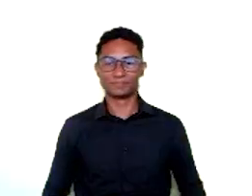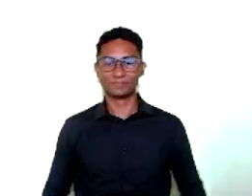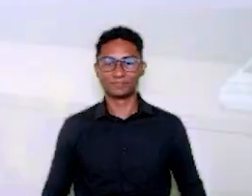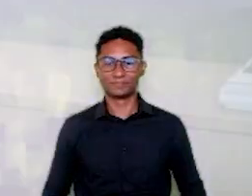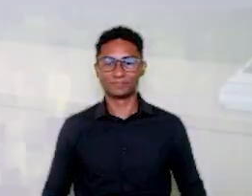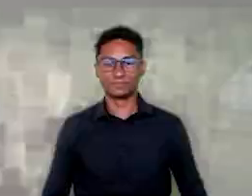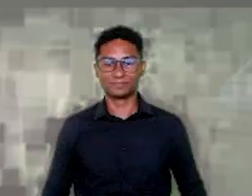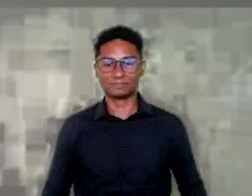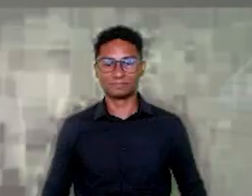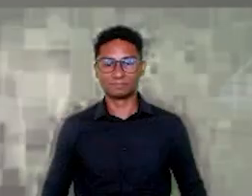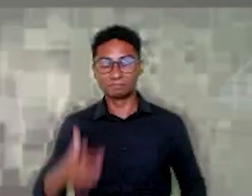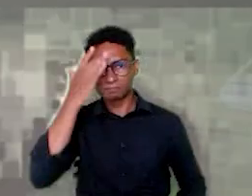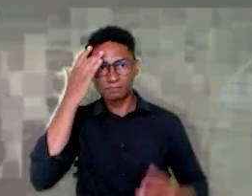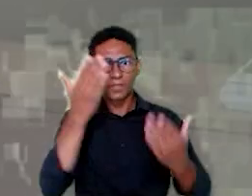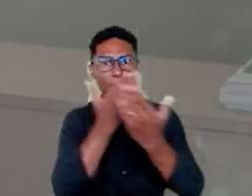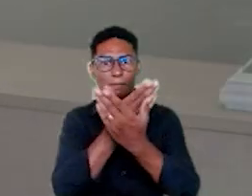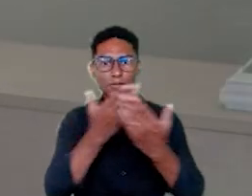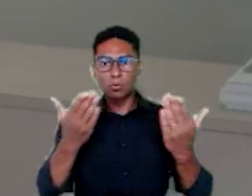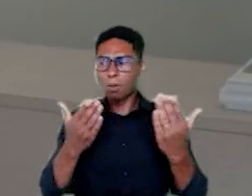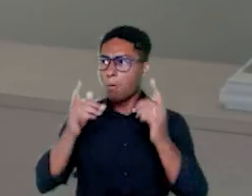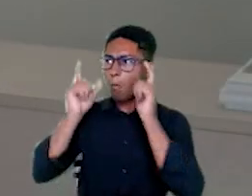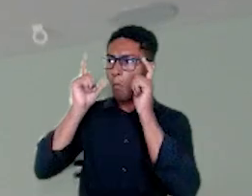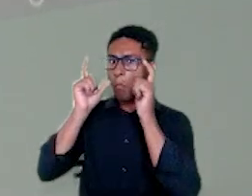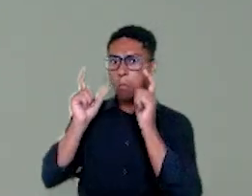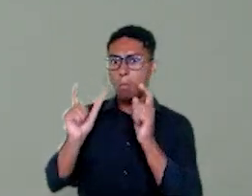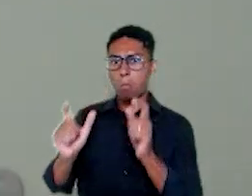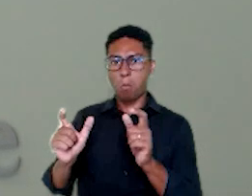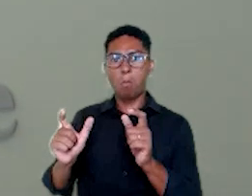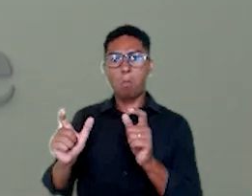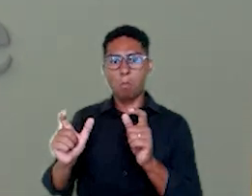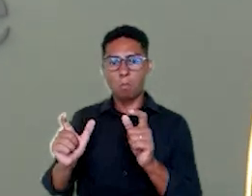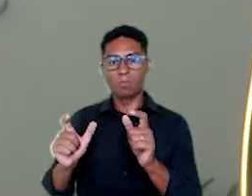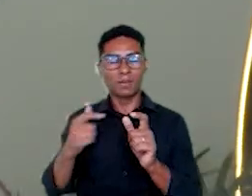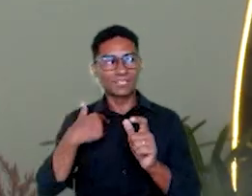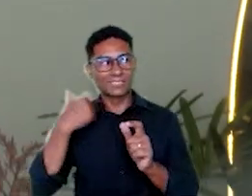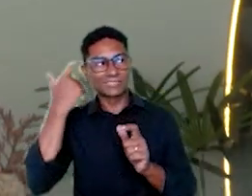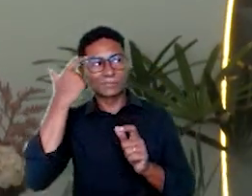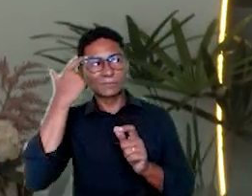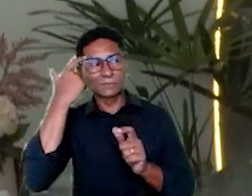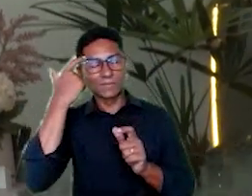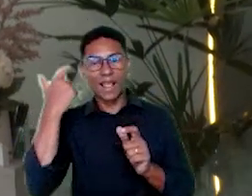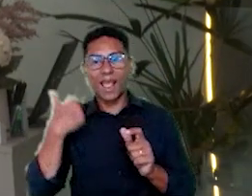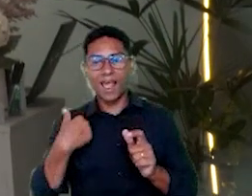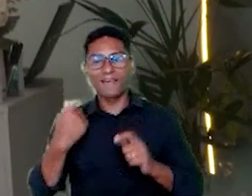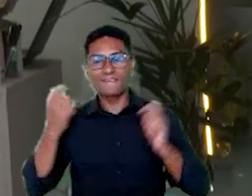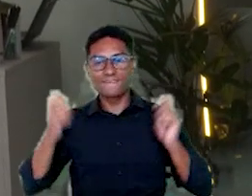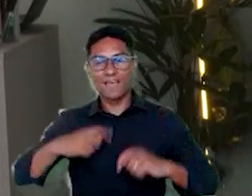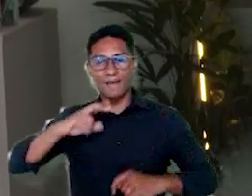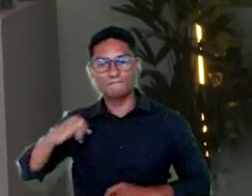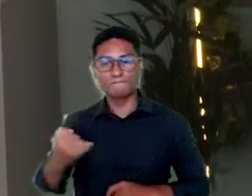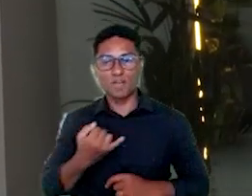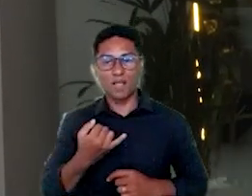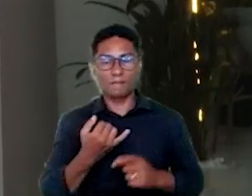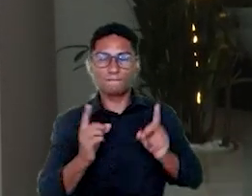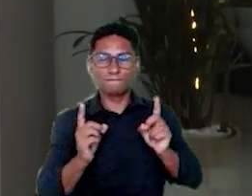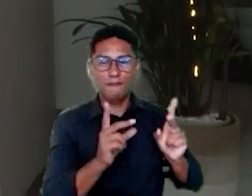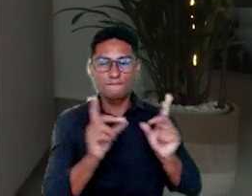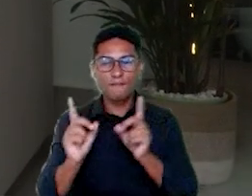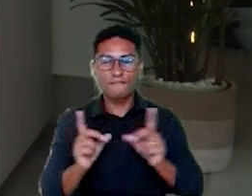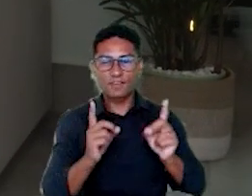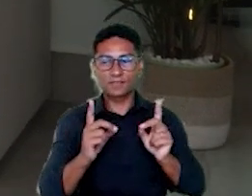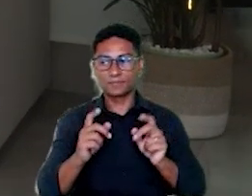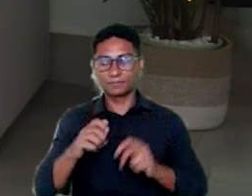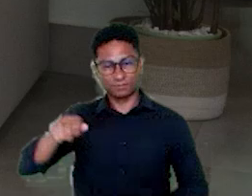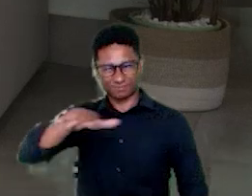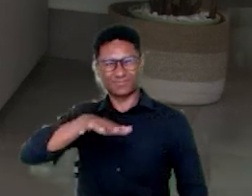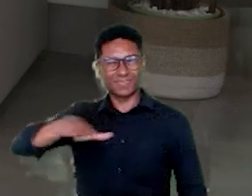E as pessoas se interessavam muito por esses produtos. Então ali eu vi uma oportunidade de negócio e o universo infantil, ele dá